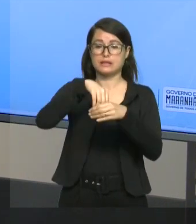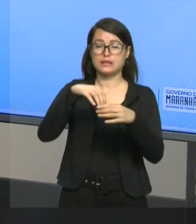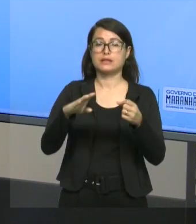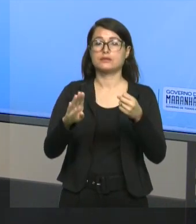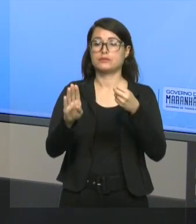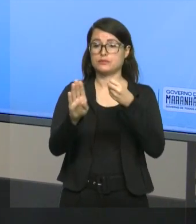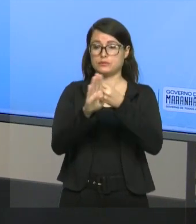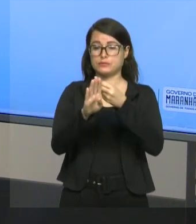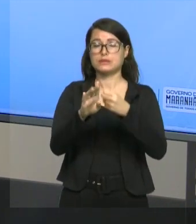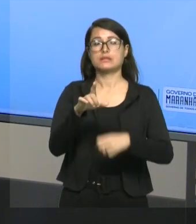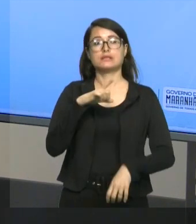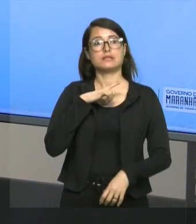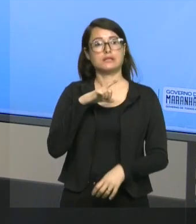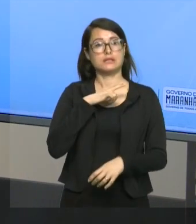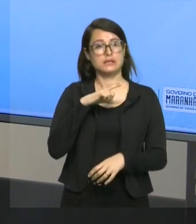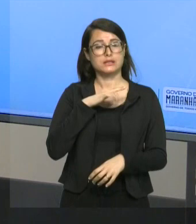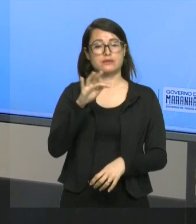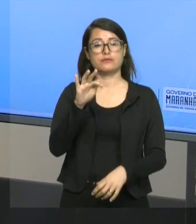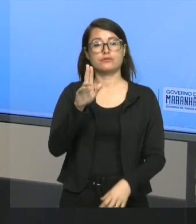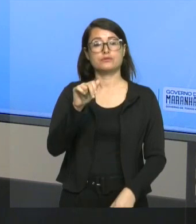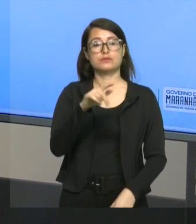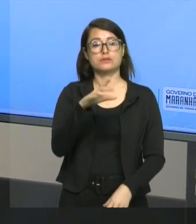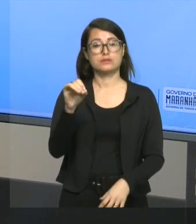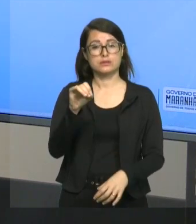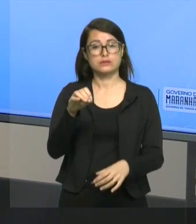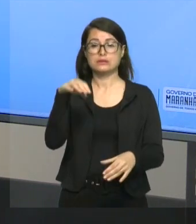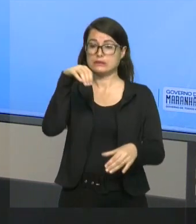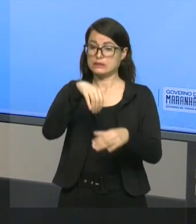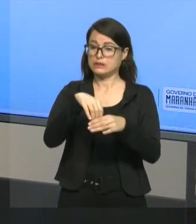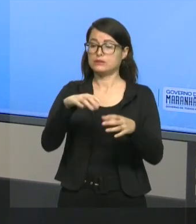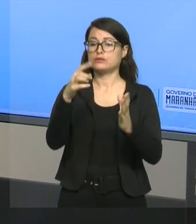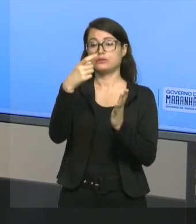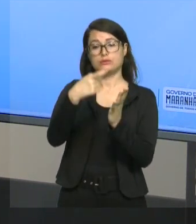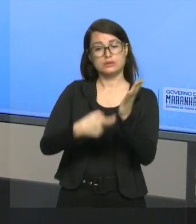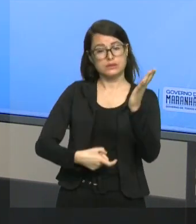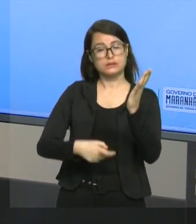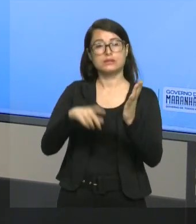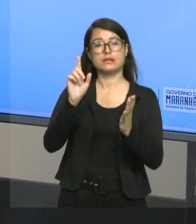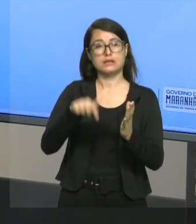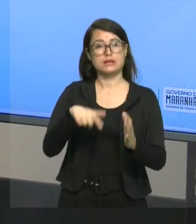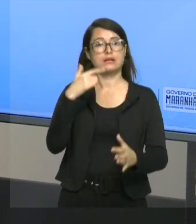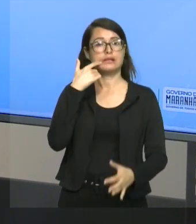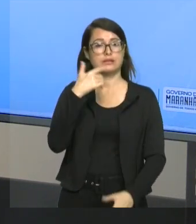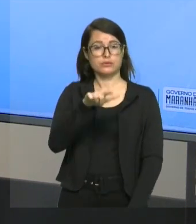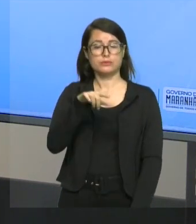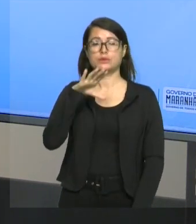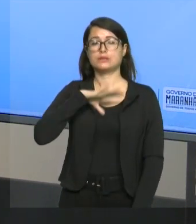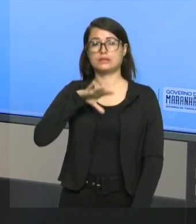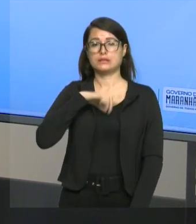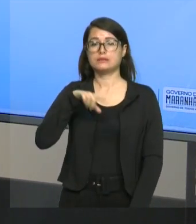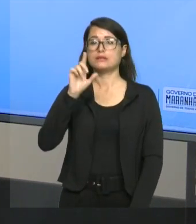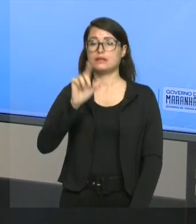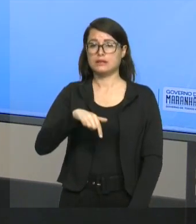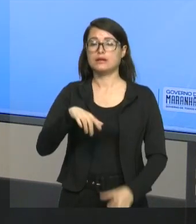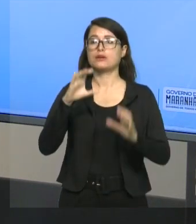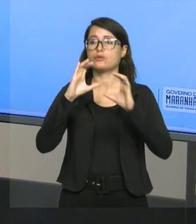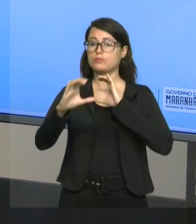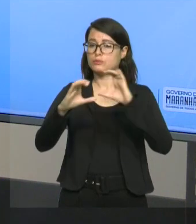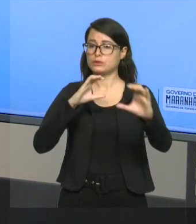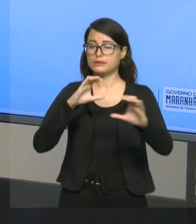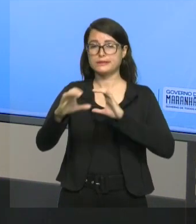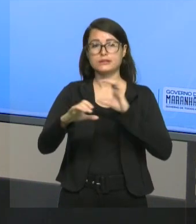uma função específica no texto. O objetivo da língua portuguesa é a comunicação. Todos nós